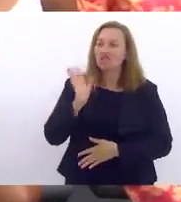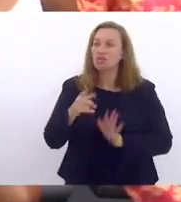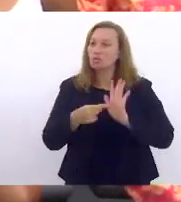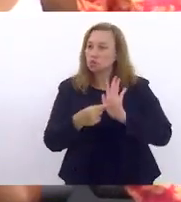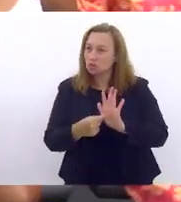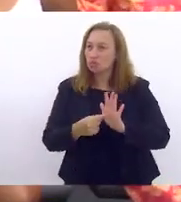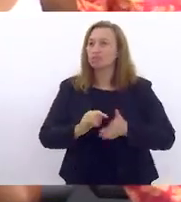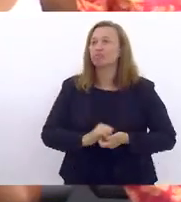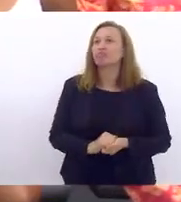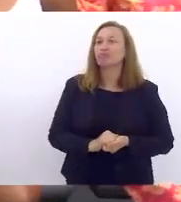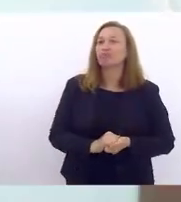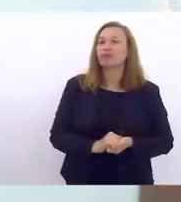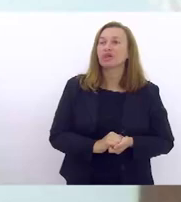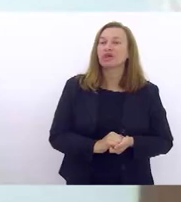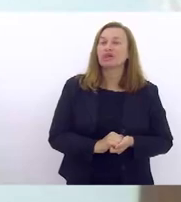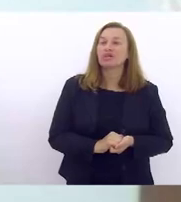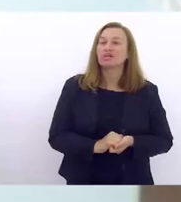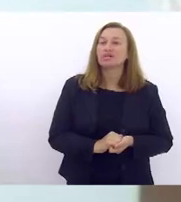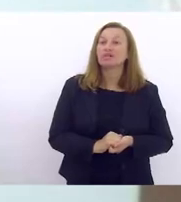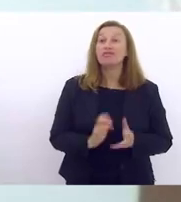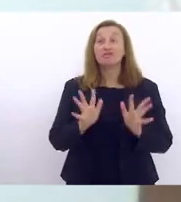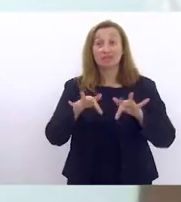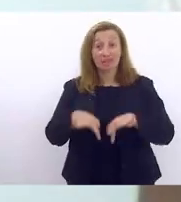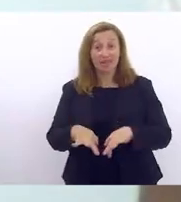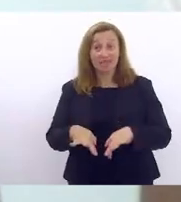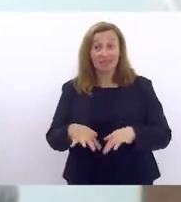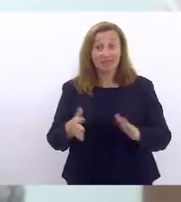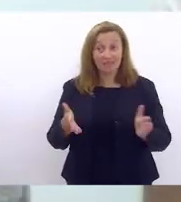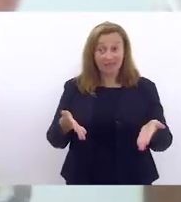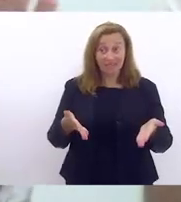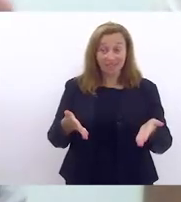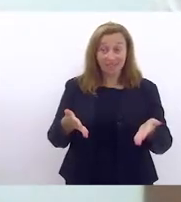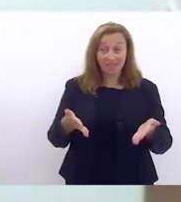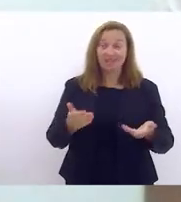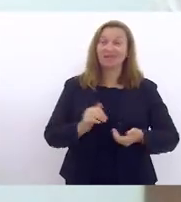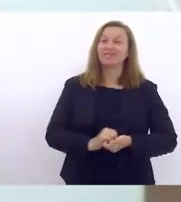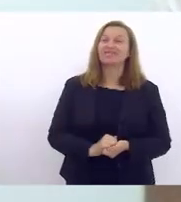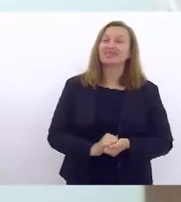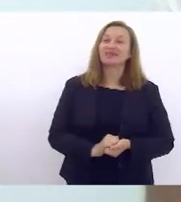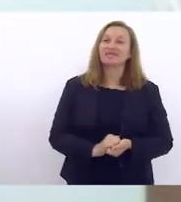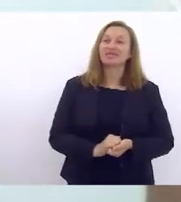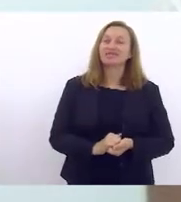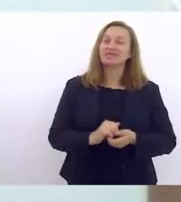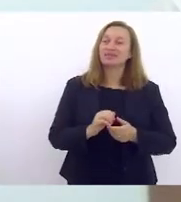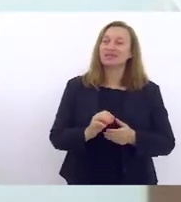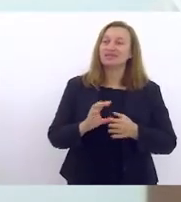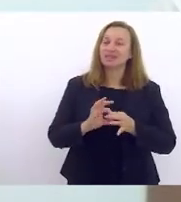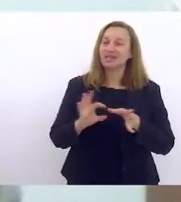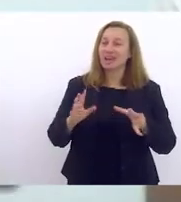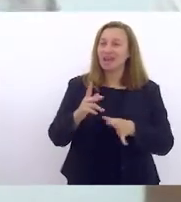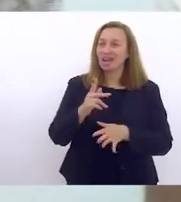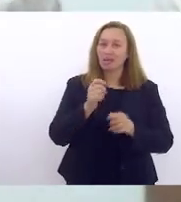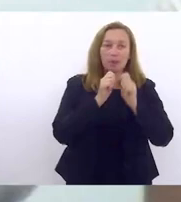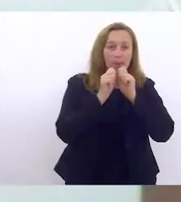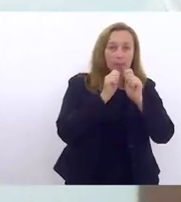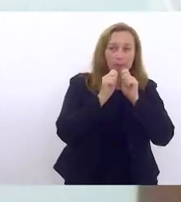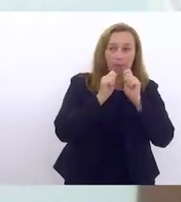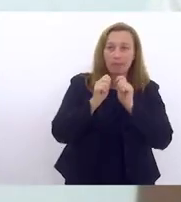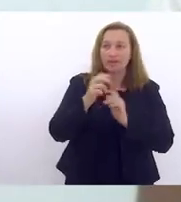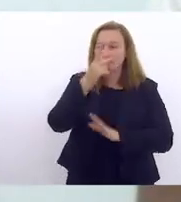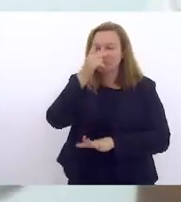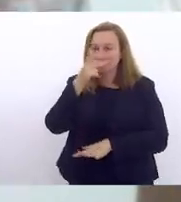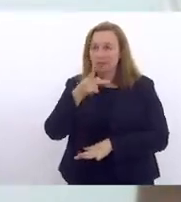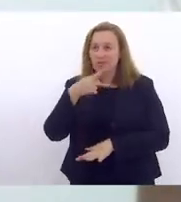isso. E, com isso, encerro por aqui e vou passar a palavra para as pessoas, mas sempre dizendo o